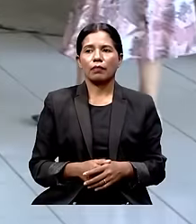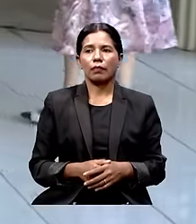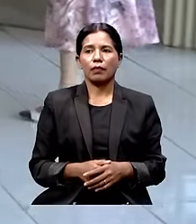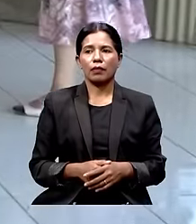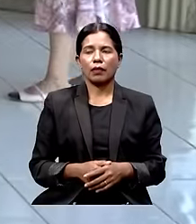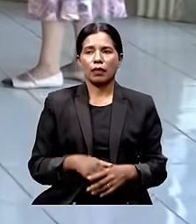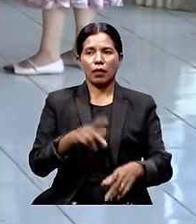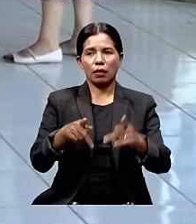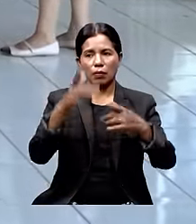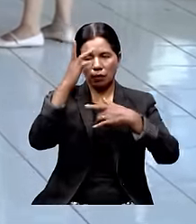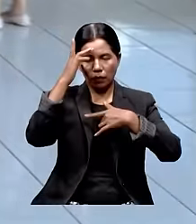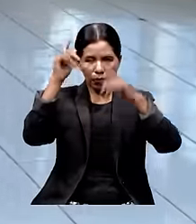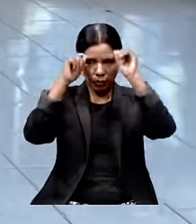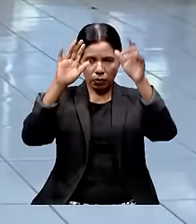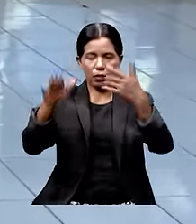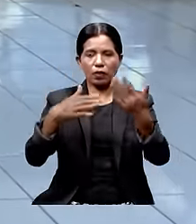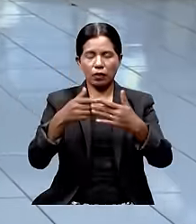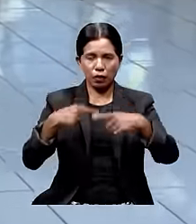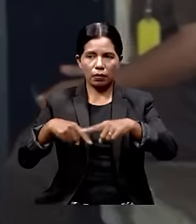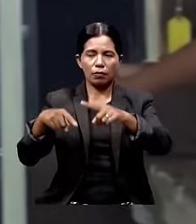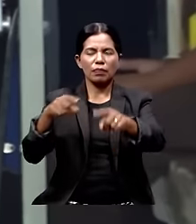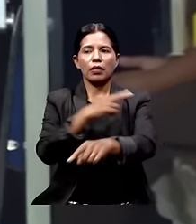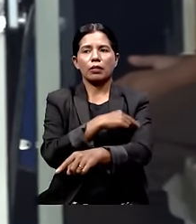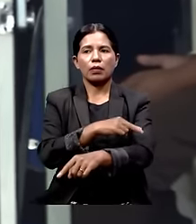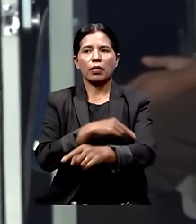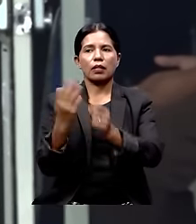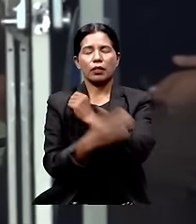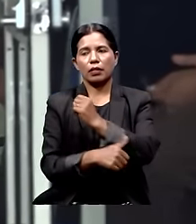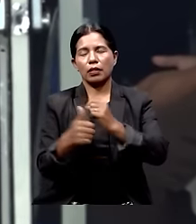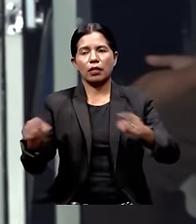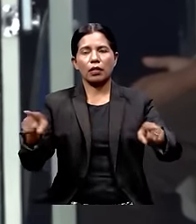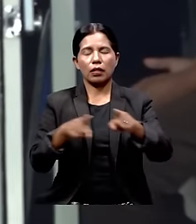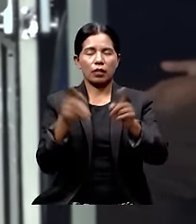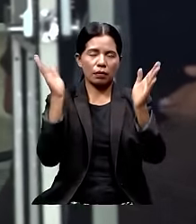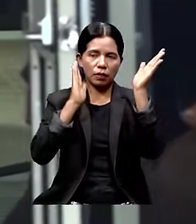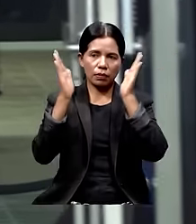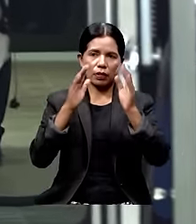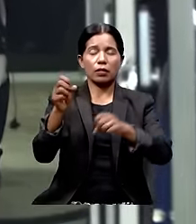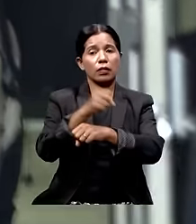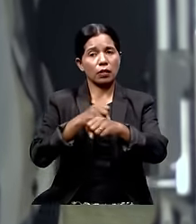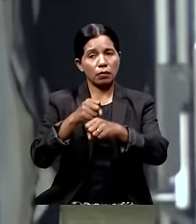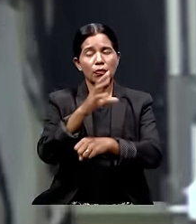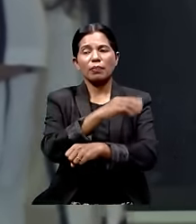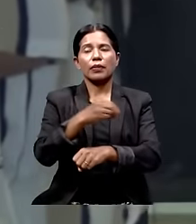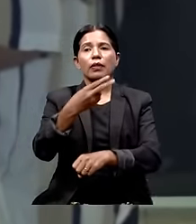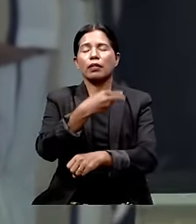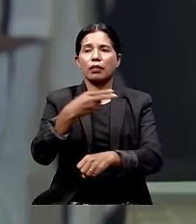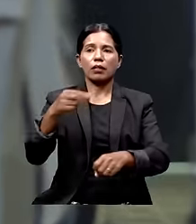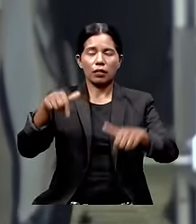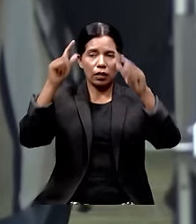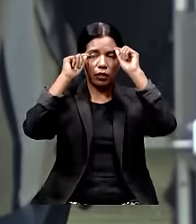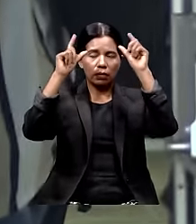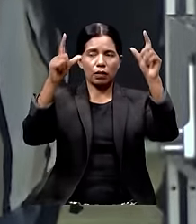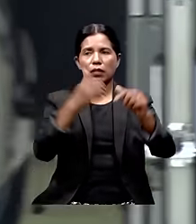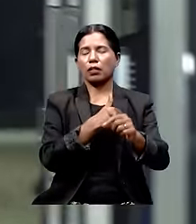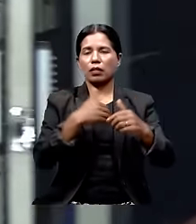Durante ne paciente timoroan sira ba halo tratamento iha railiur hane san iha Malásia, Singapura no Indonesia tamba iha Timor Leste